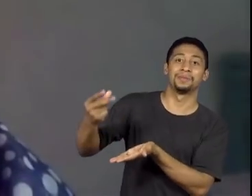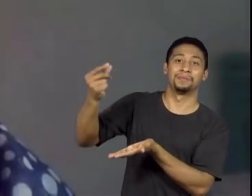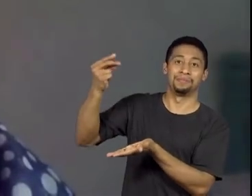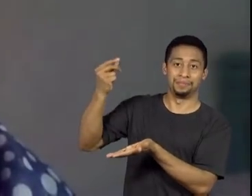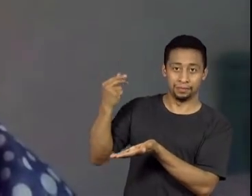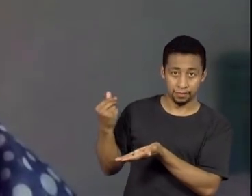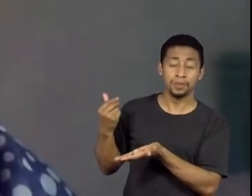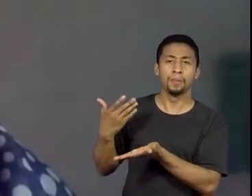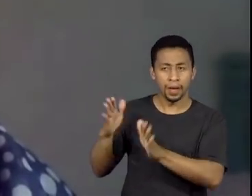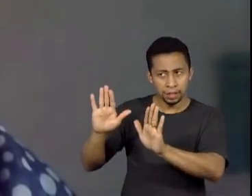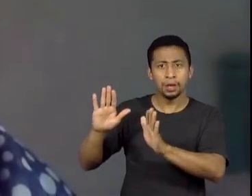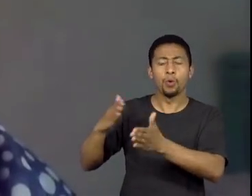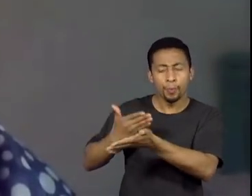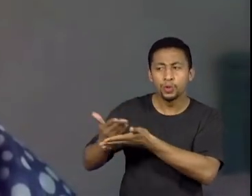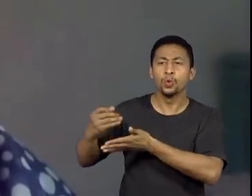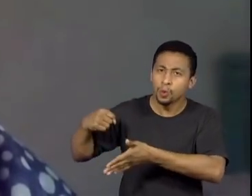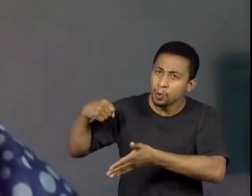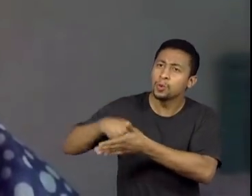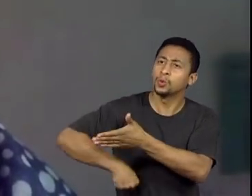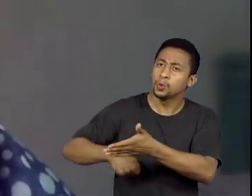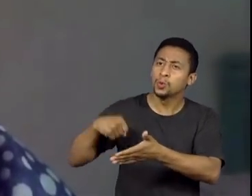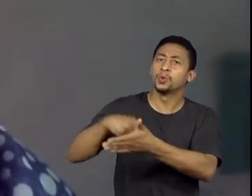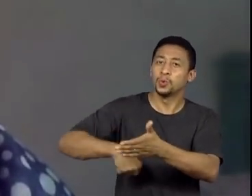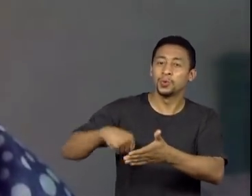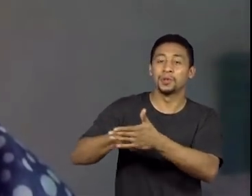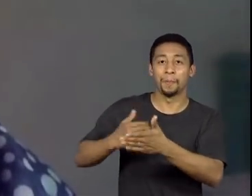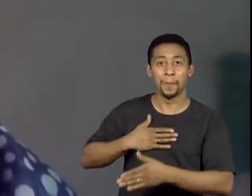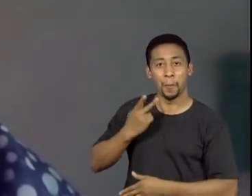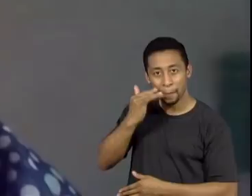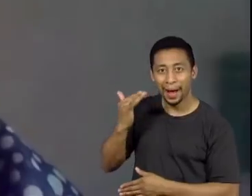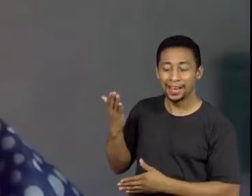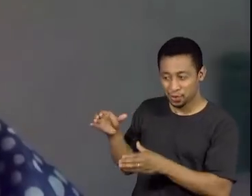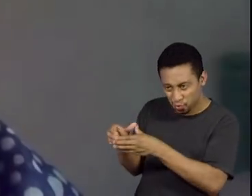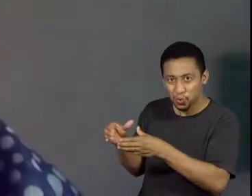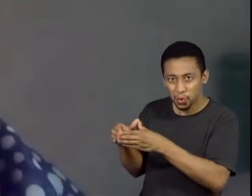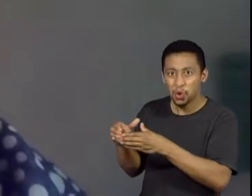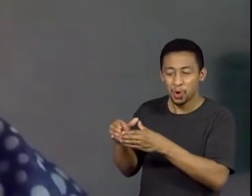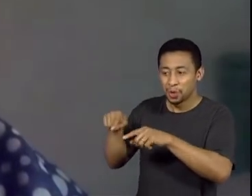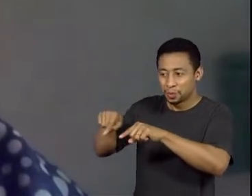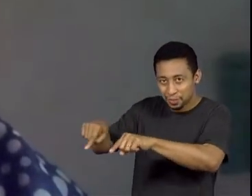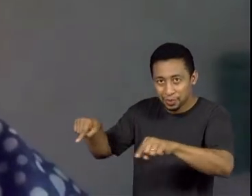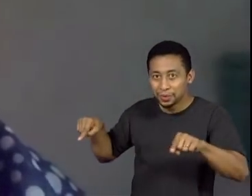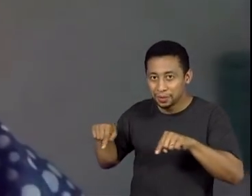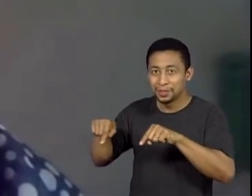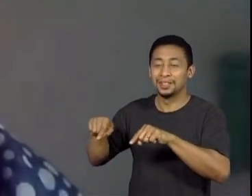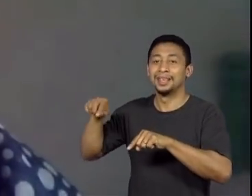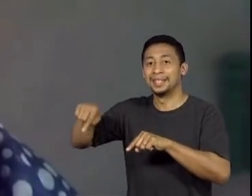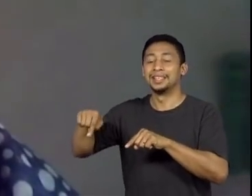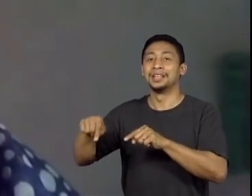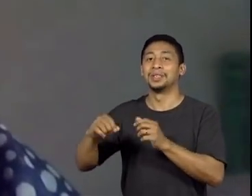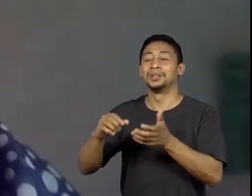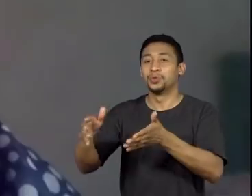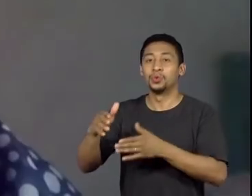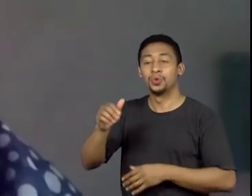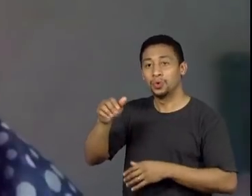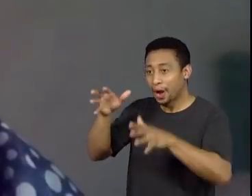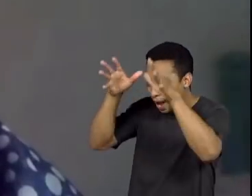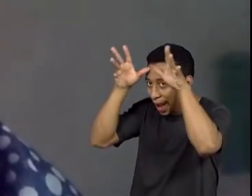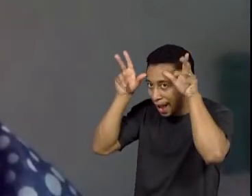fruto de uma luta que seus companheiros, tanto do Acre como do Amapá, como do Amazonas do